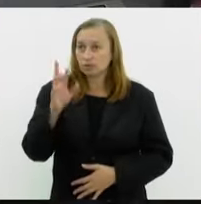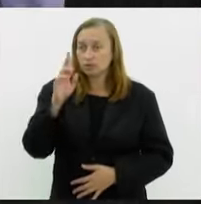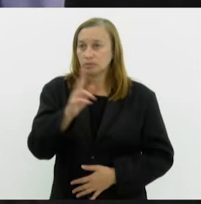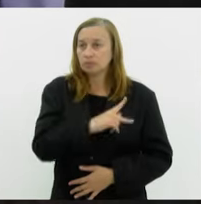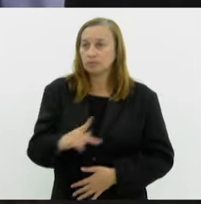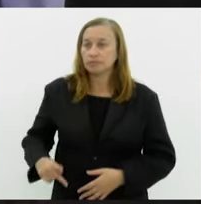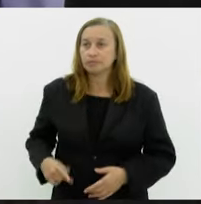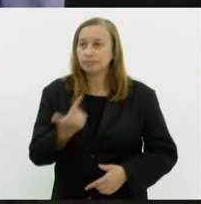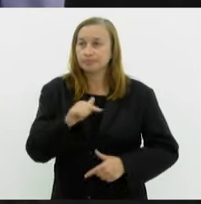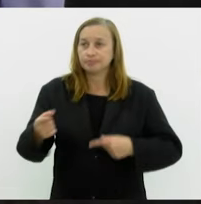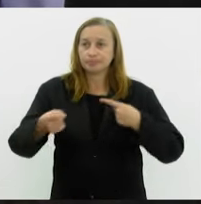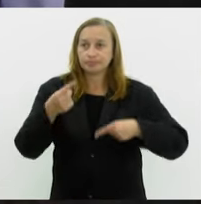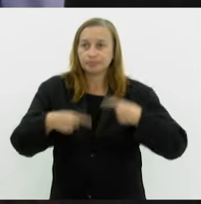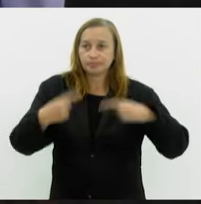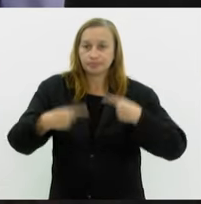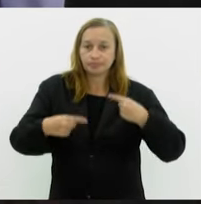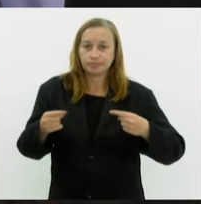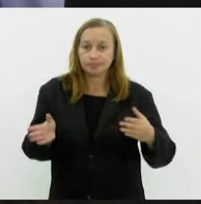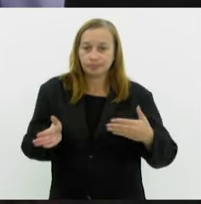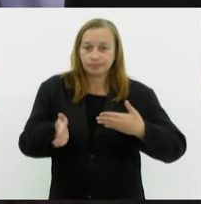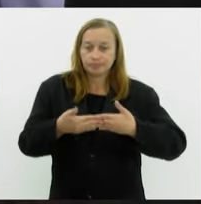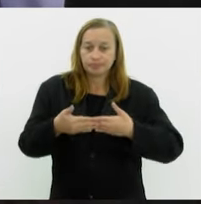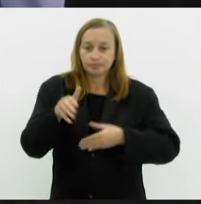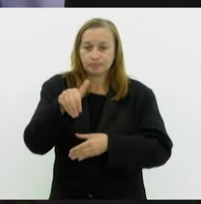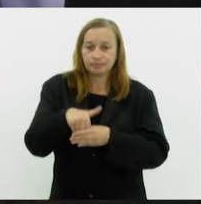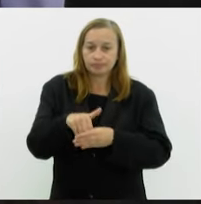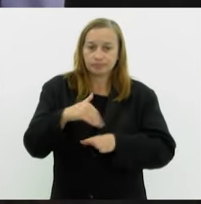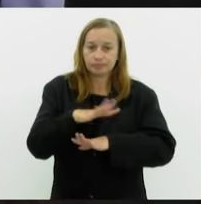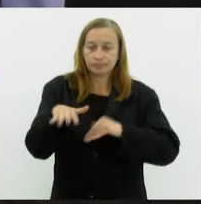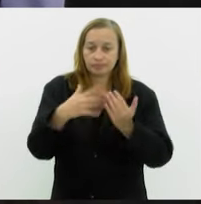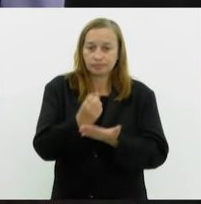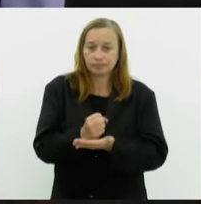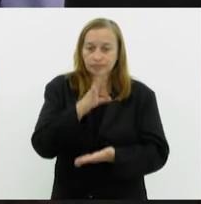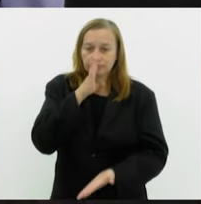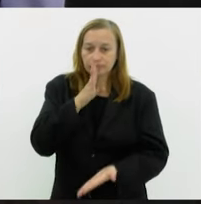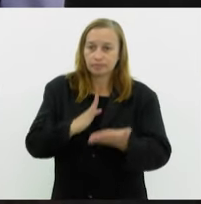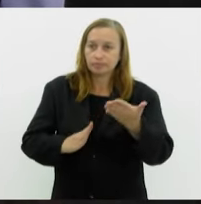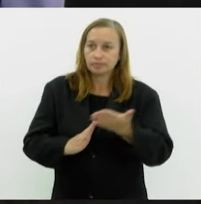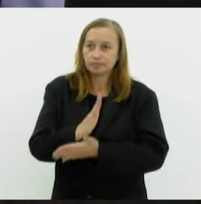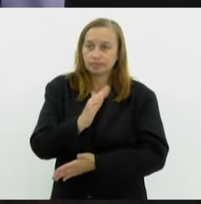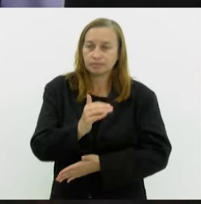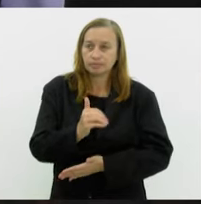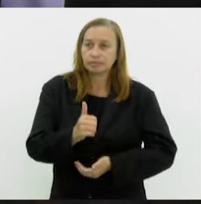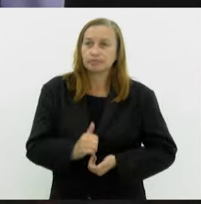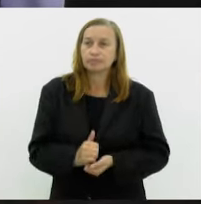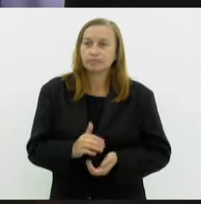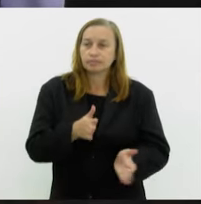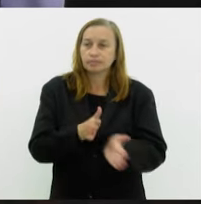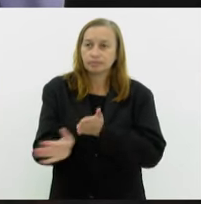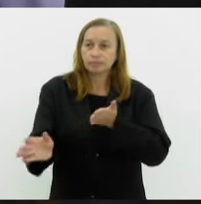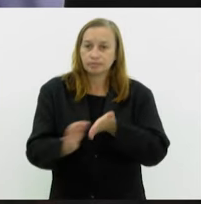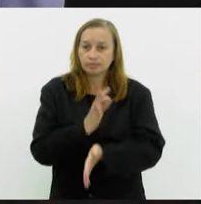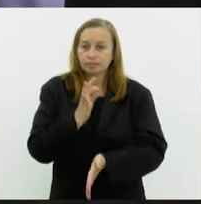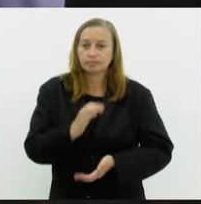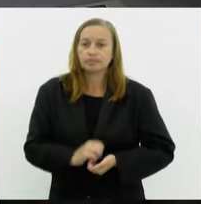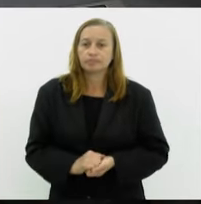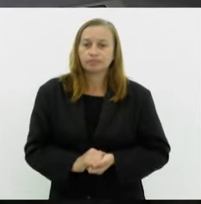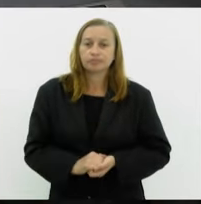Não havendo mais quem queira discutir, encerrada a discussão. Em votação, senhores que aprovam, permaneçam como estão. Aprovado, vai a